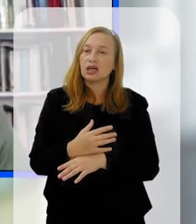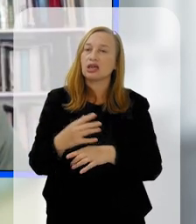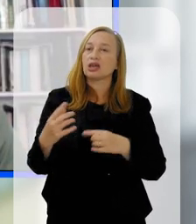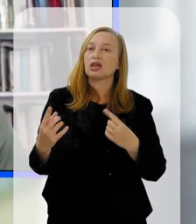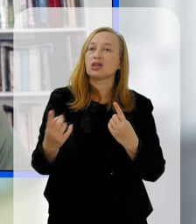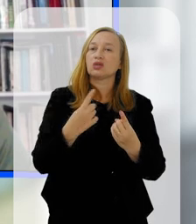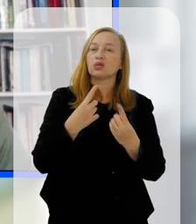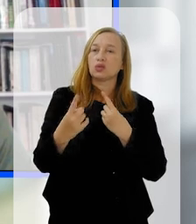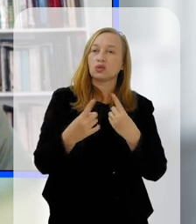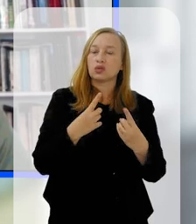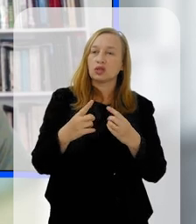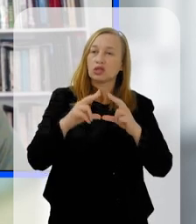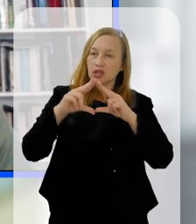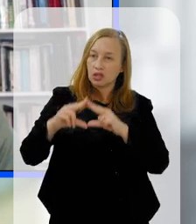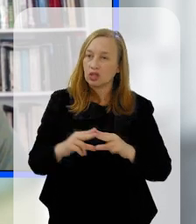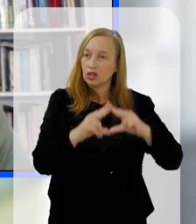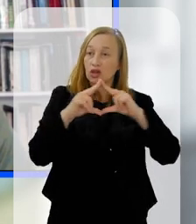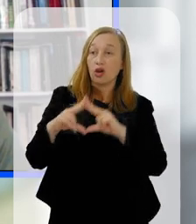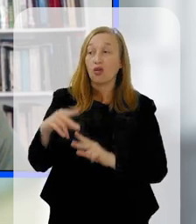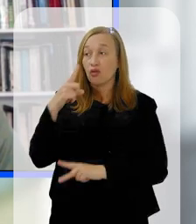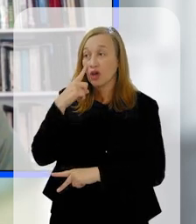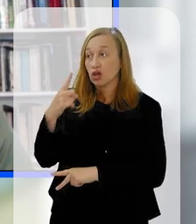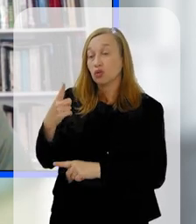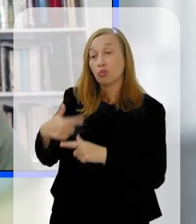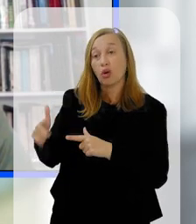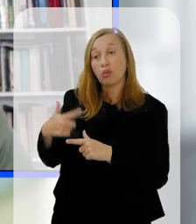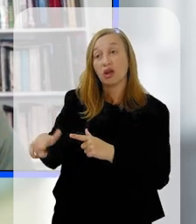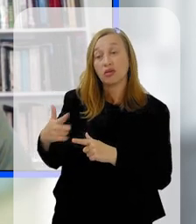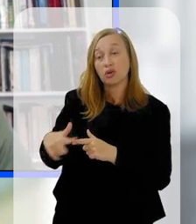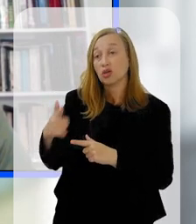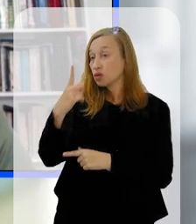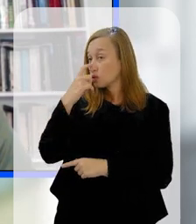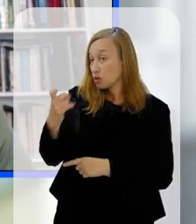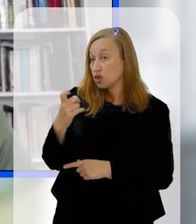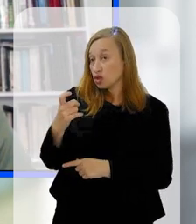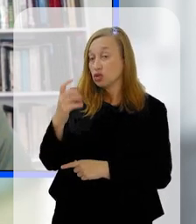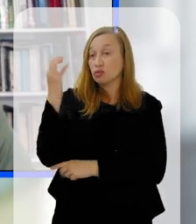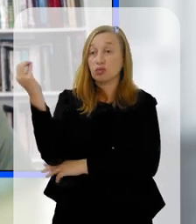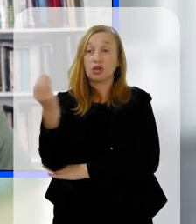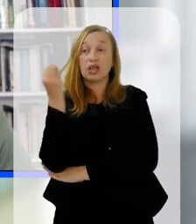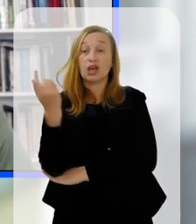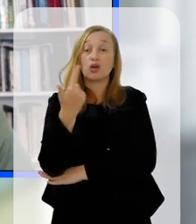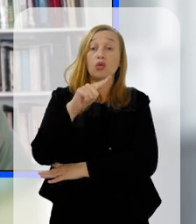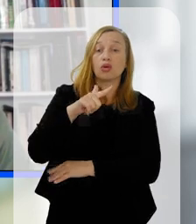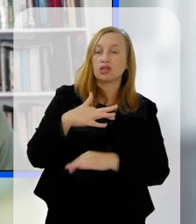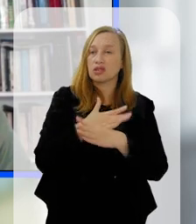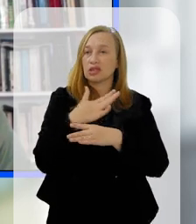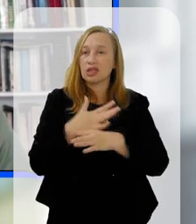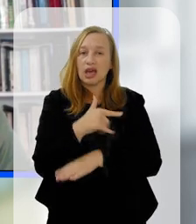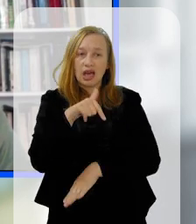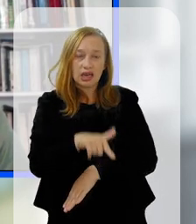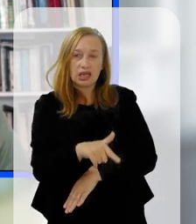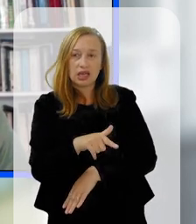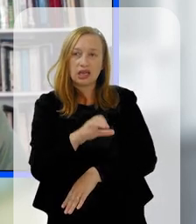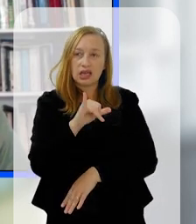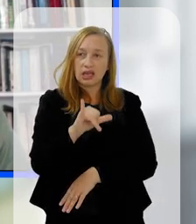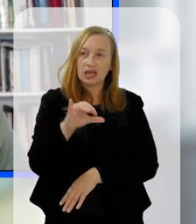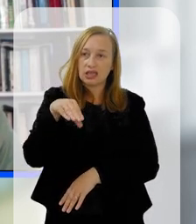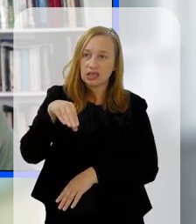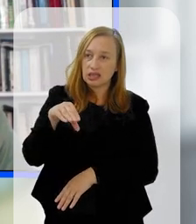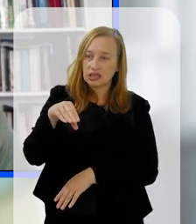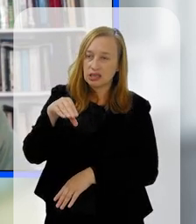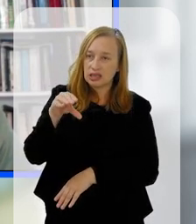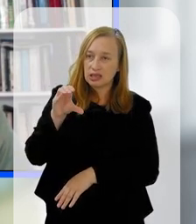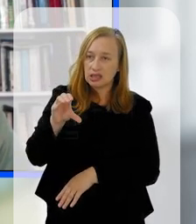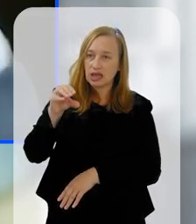encosta reflorestada, da ciclovia, da reciclagem. Olha os problemas do lixo de Porto Alegre e outras cidades. Aqui nós